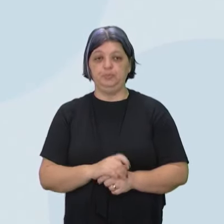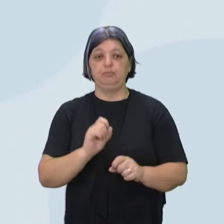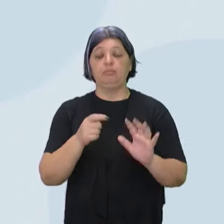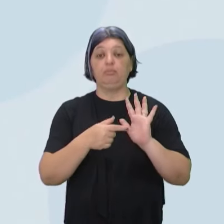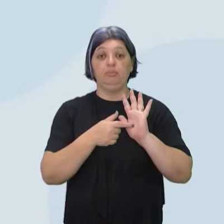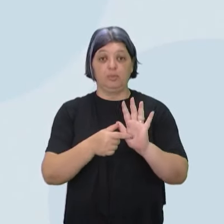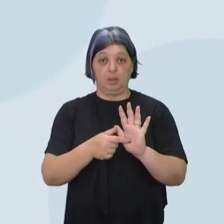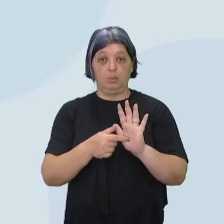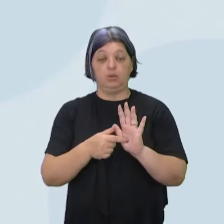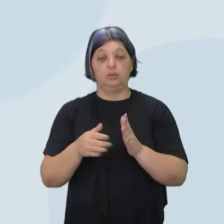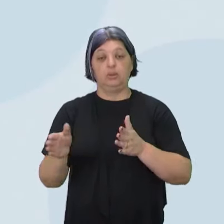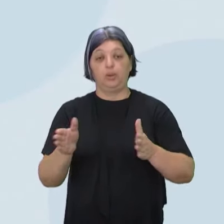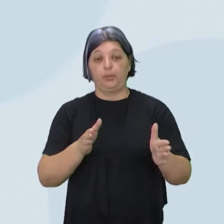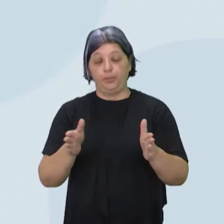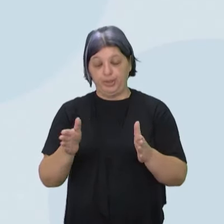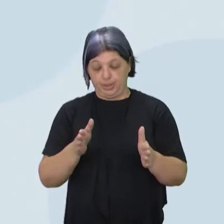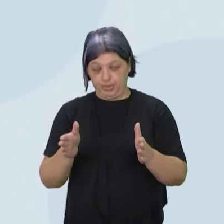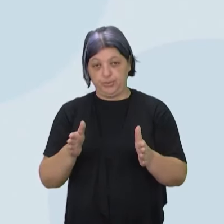mostra, né, a duração